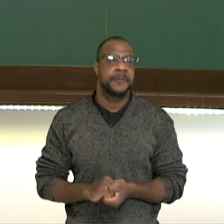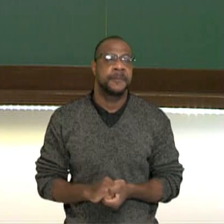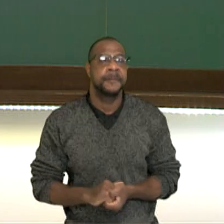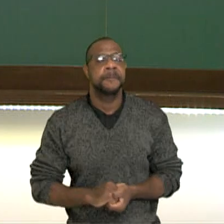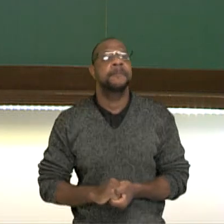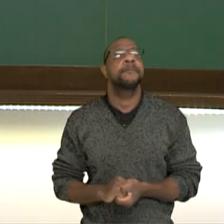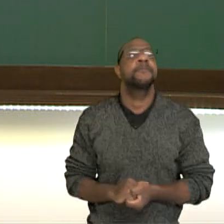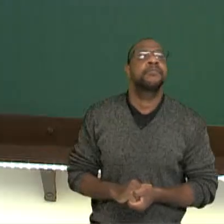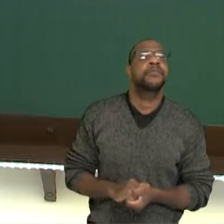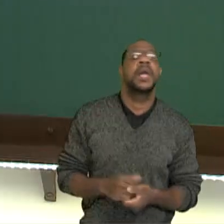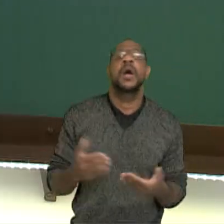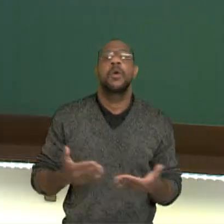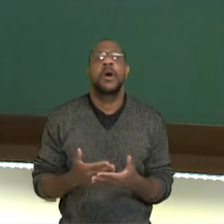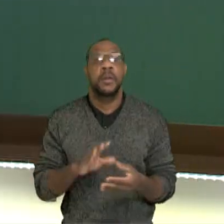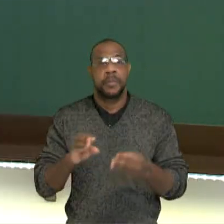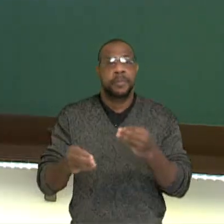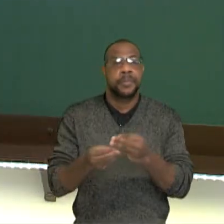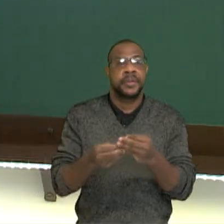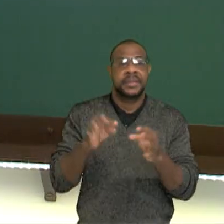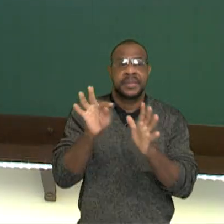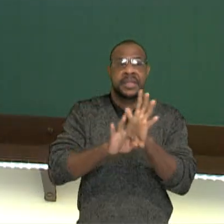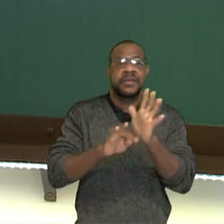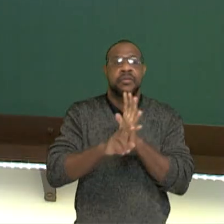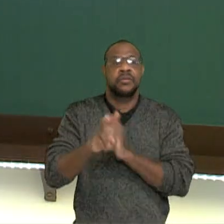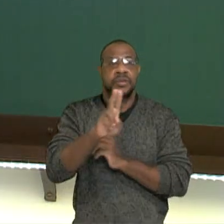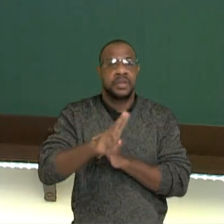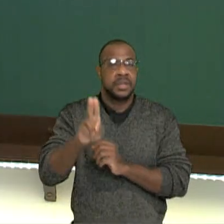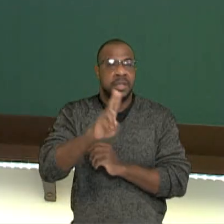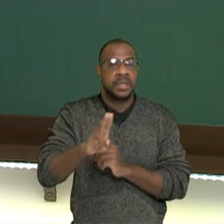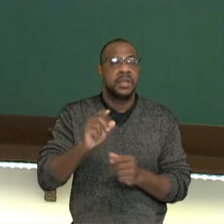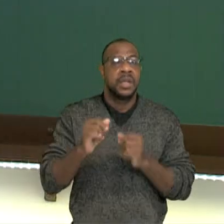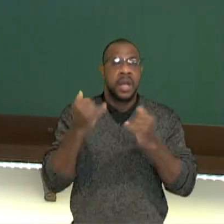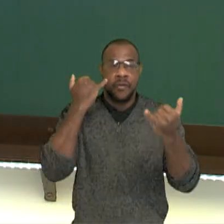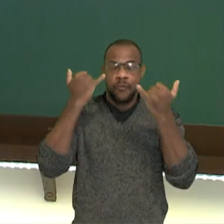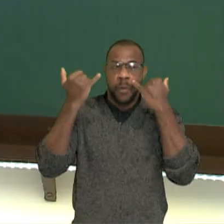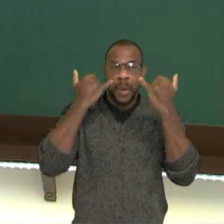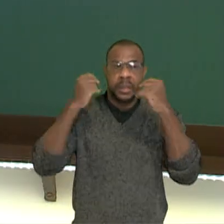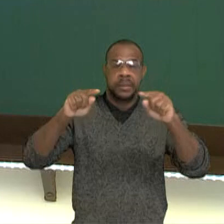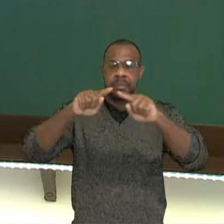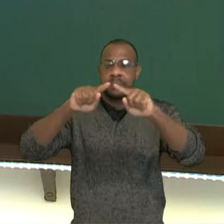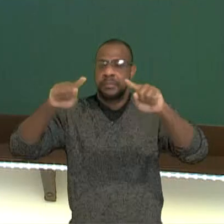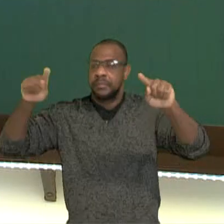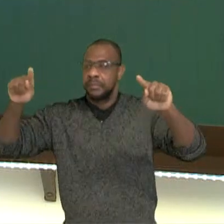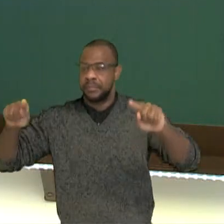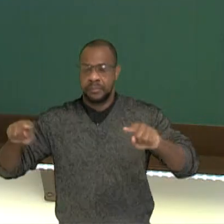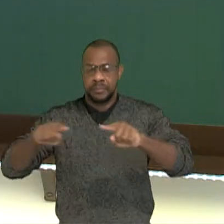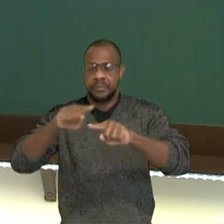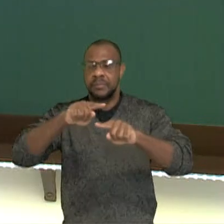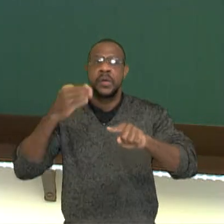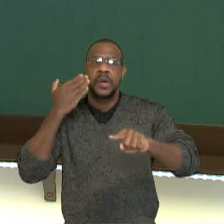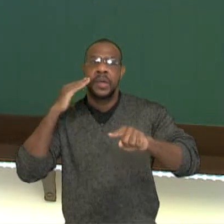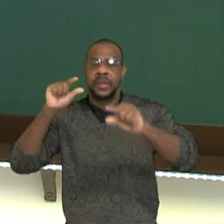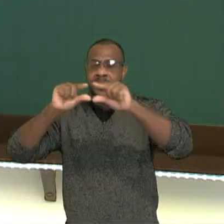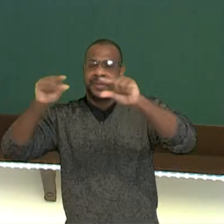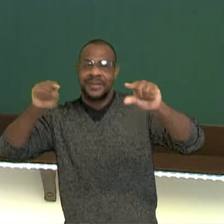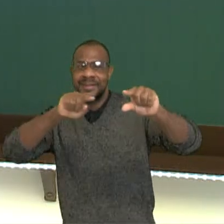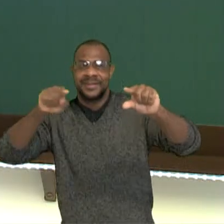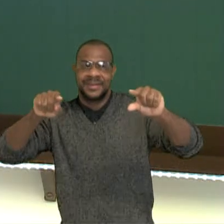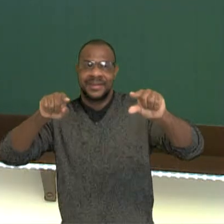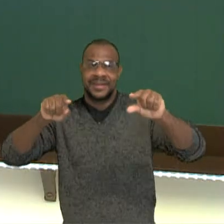Agora, nós vamos completar o nosso texto utilizando as informações que estão ali, os adjetivos